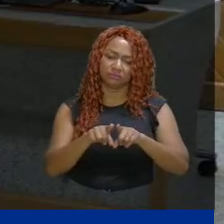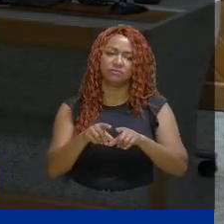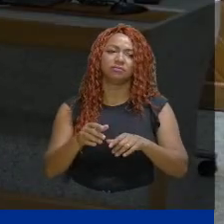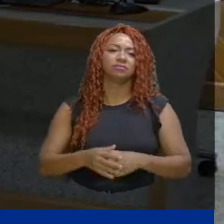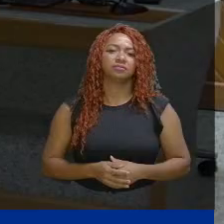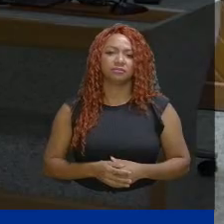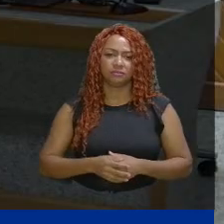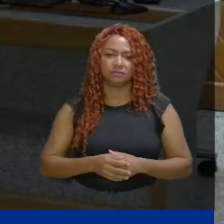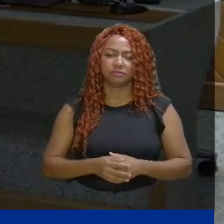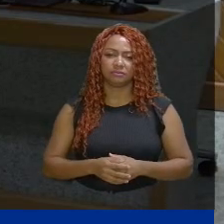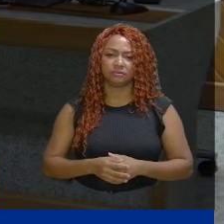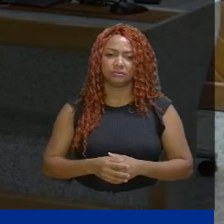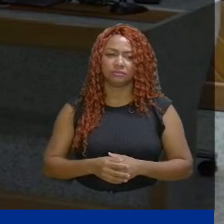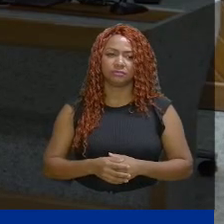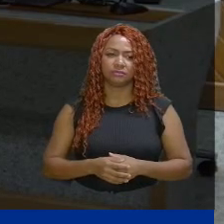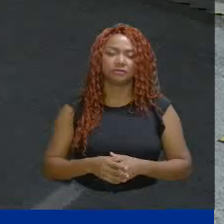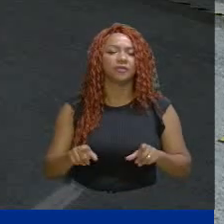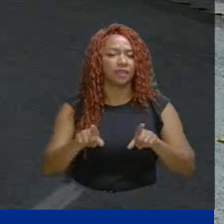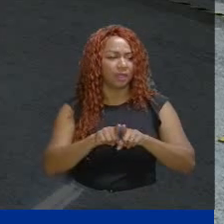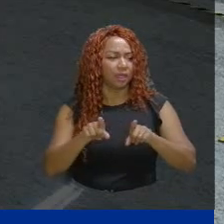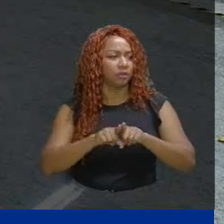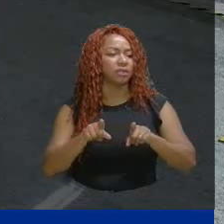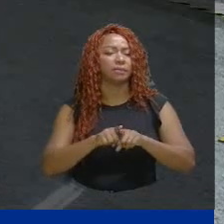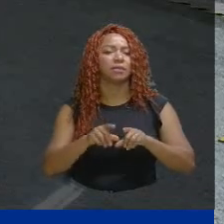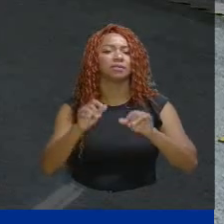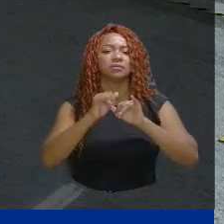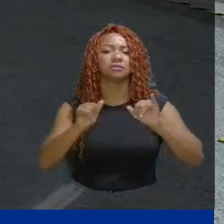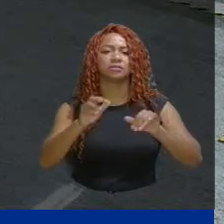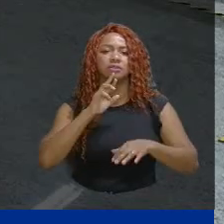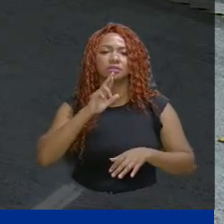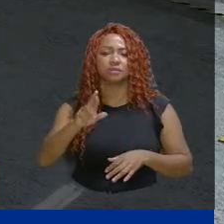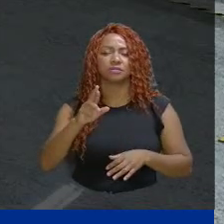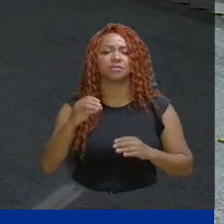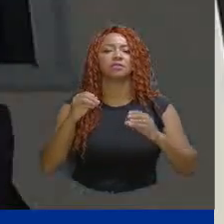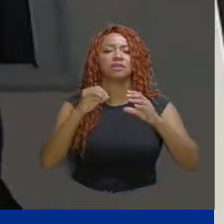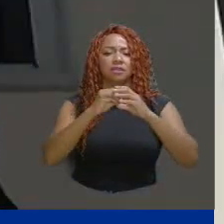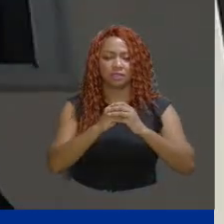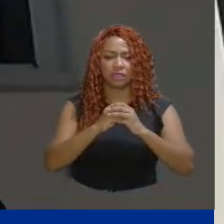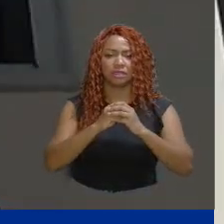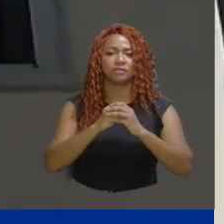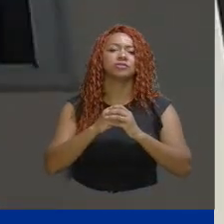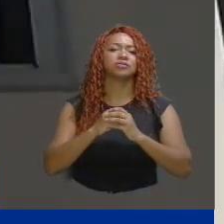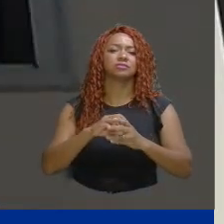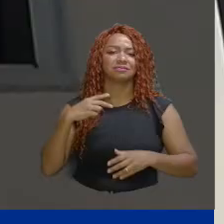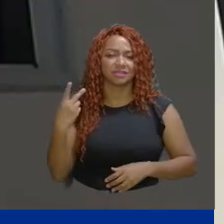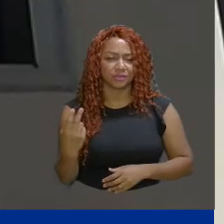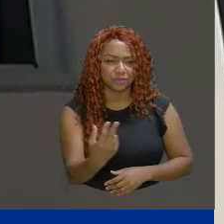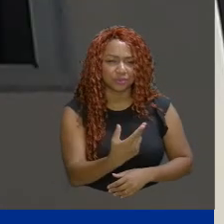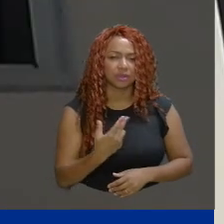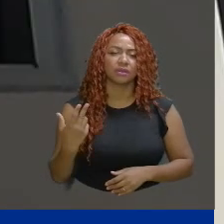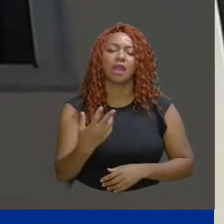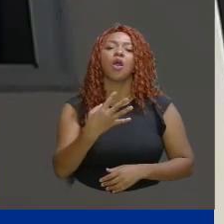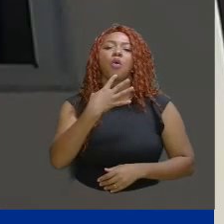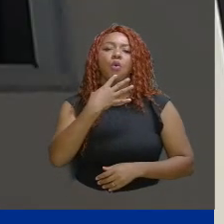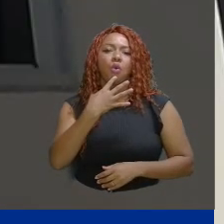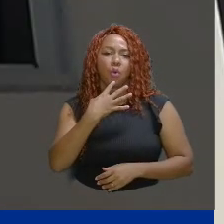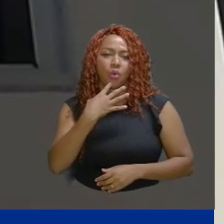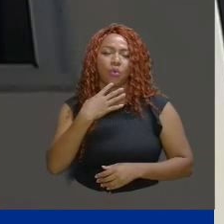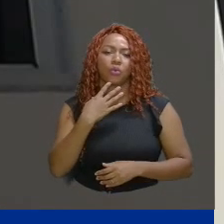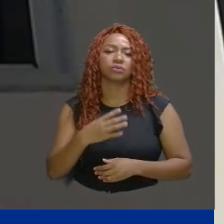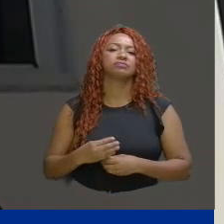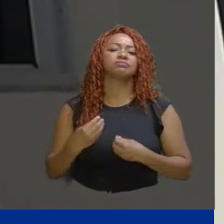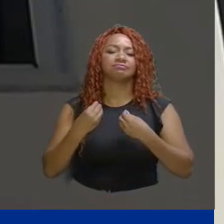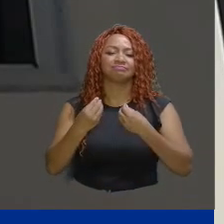acompanho, excelência. Eu também acompanho e anuncio o resultado do TRE do Amapá. Unanimidade conheceu e